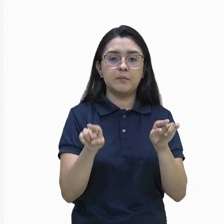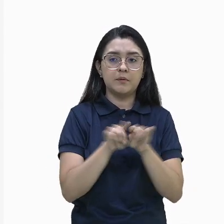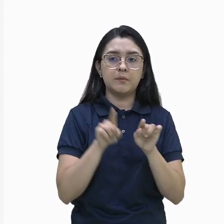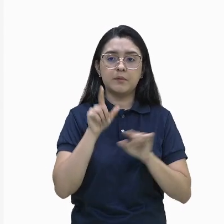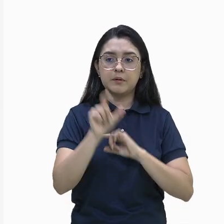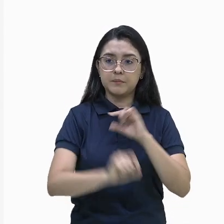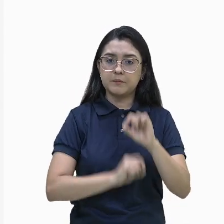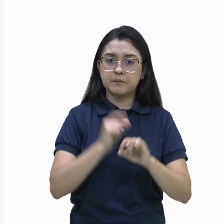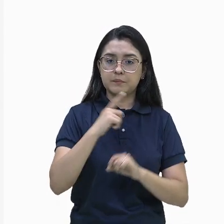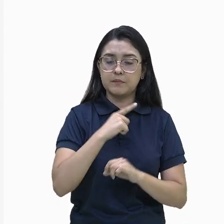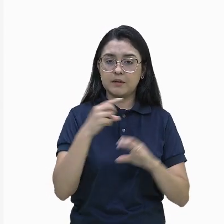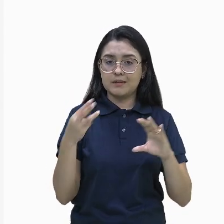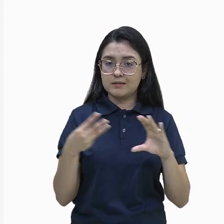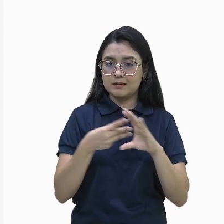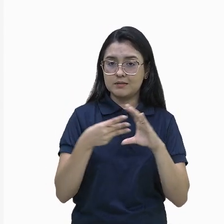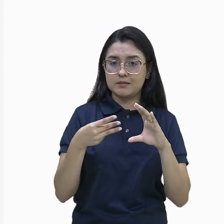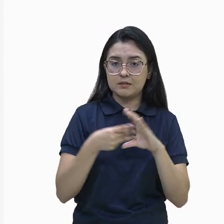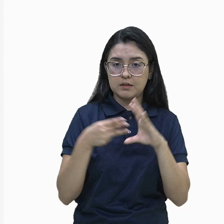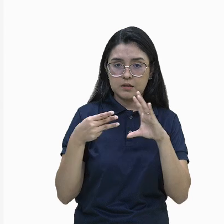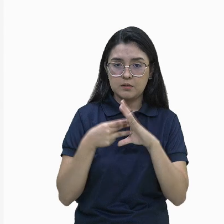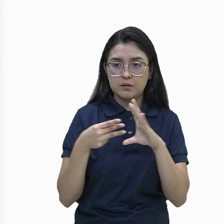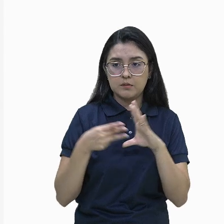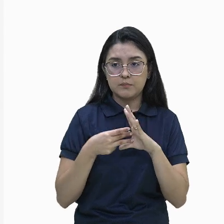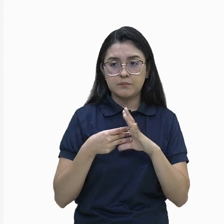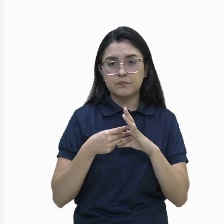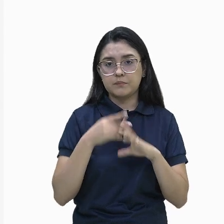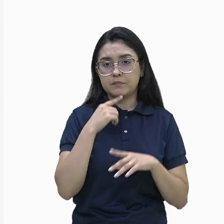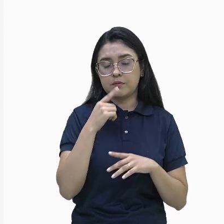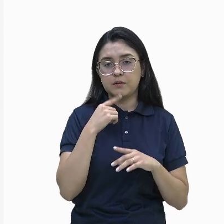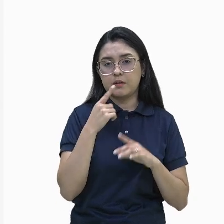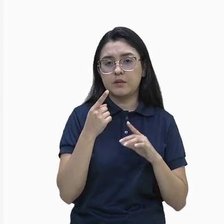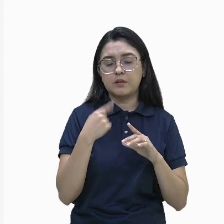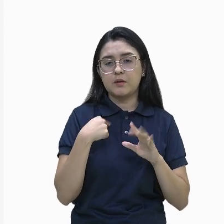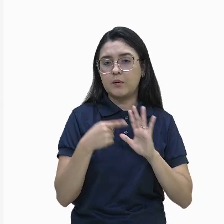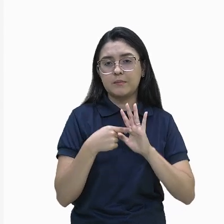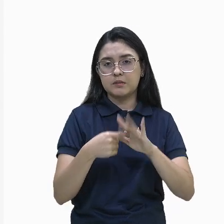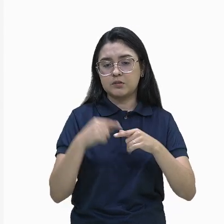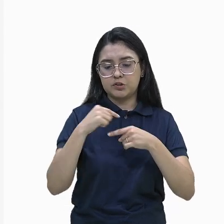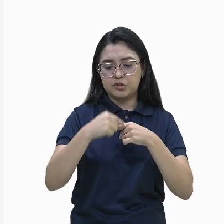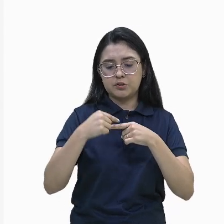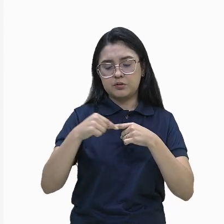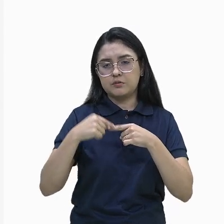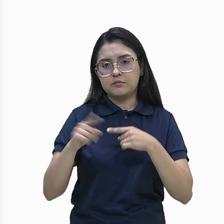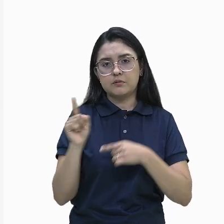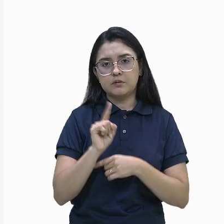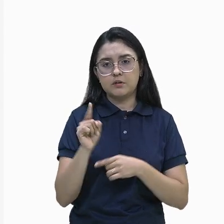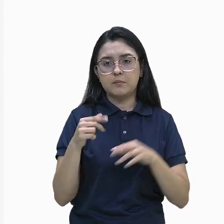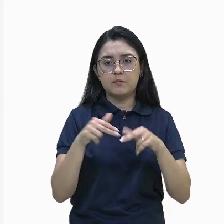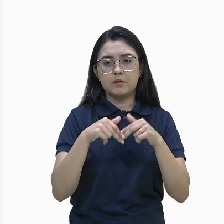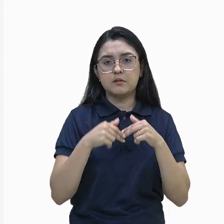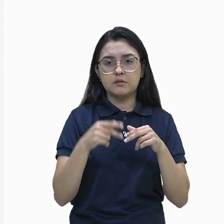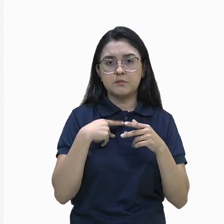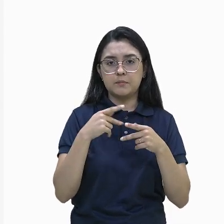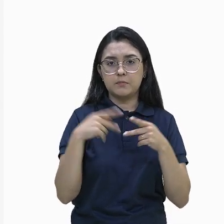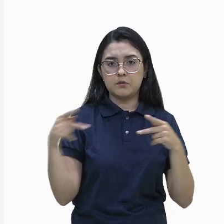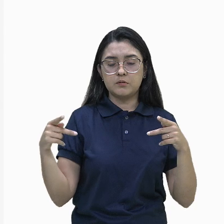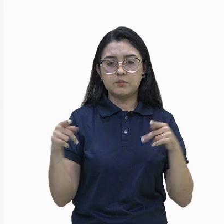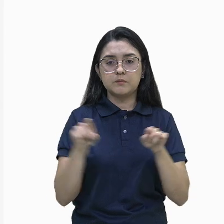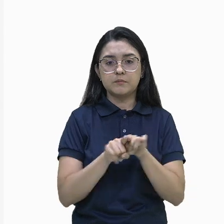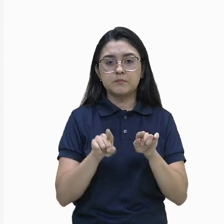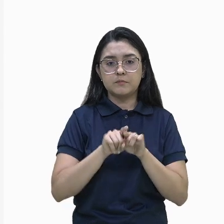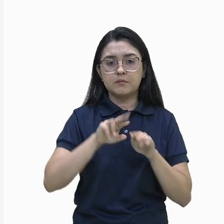essas células, né, fusiformes, elas não apresentam estriações, pois as proteínas contráteis não